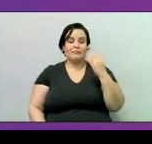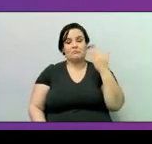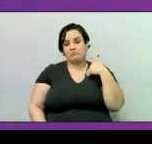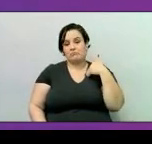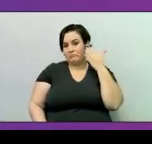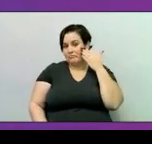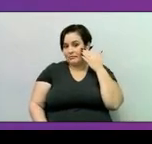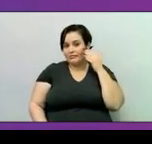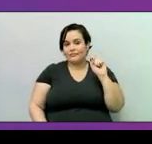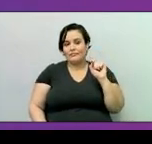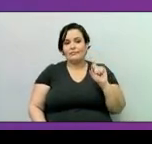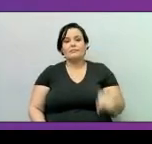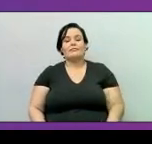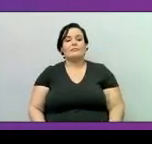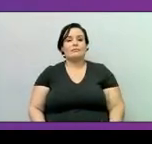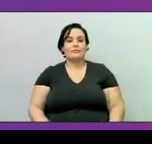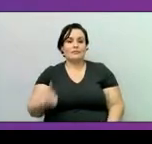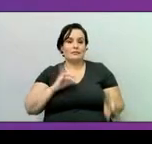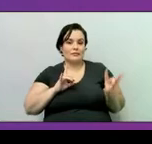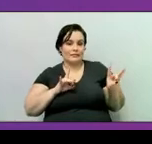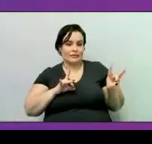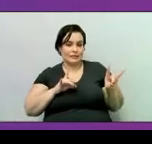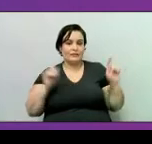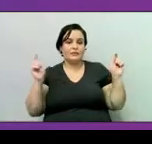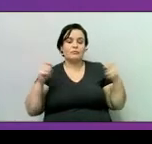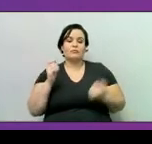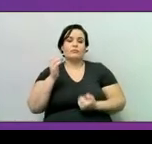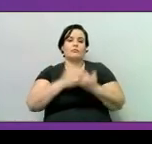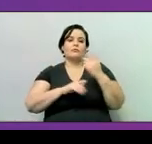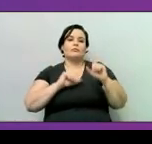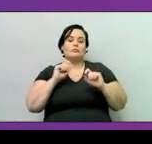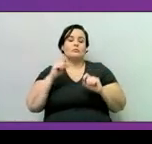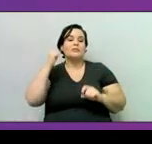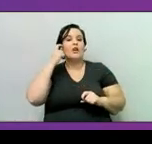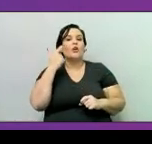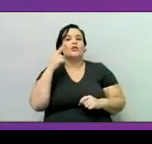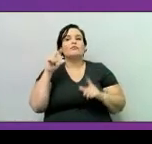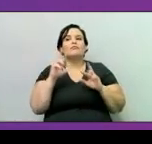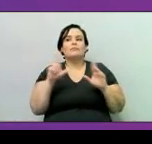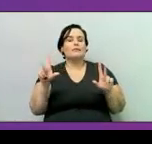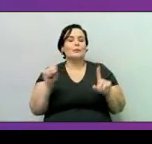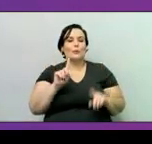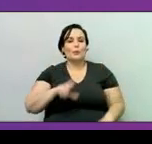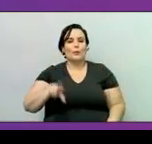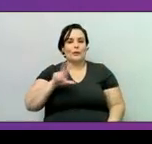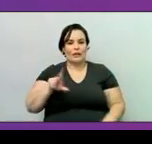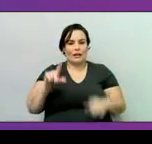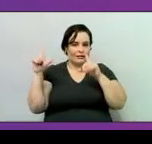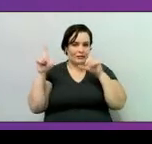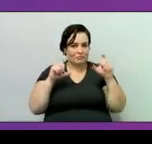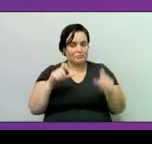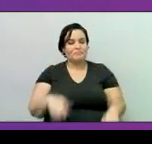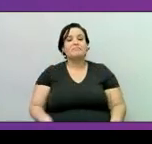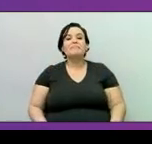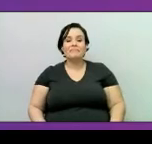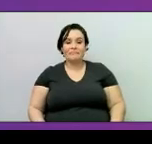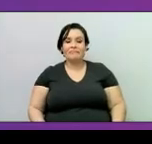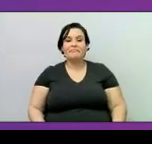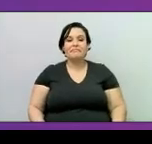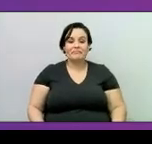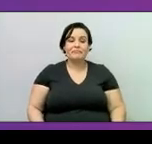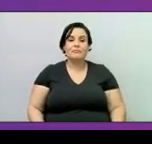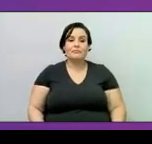da até que ela ela pode se construída por outro viés que não seja a partir da câmera fotográfica aí abre um campo também enorme Porque